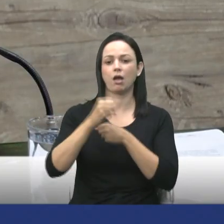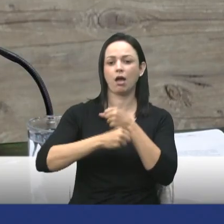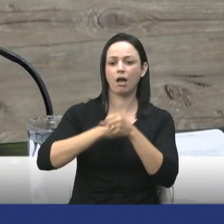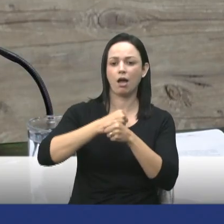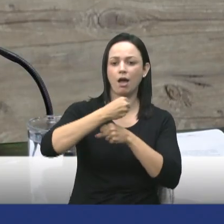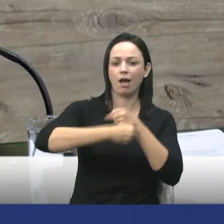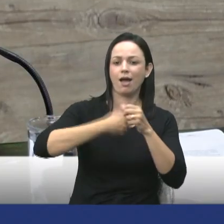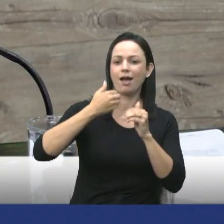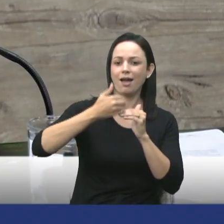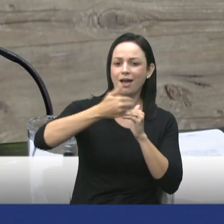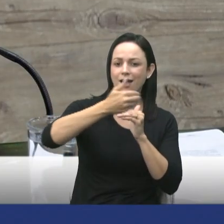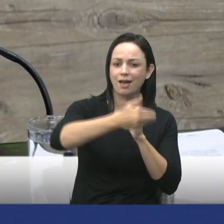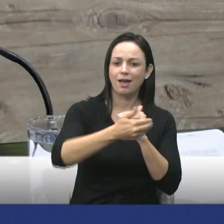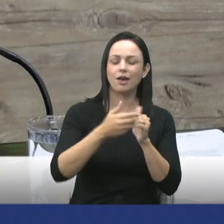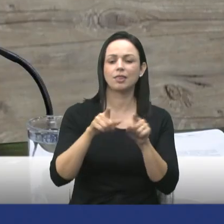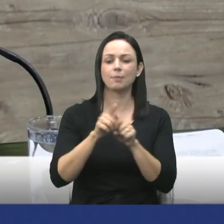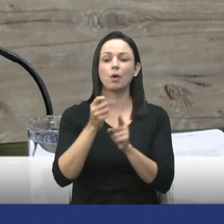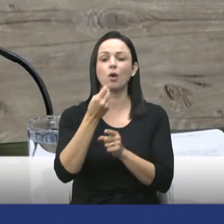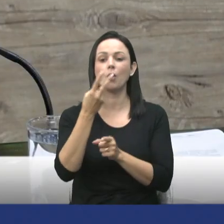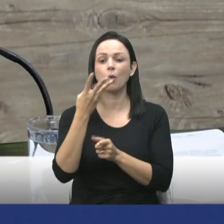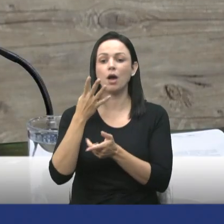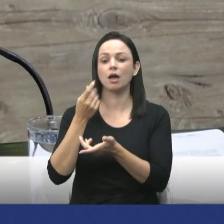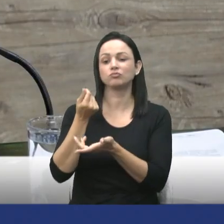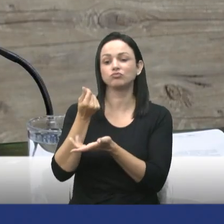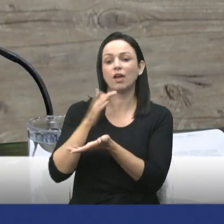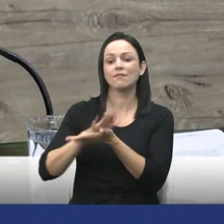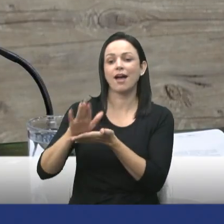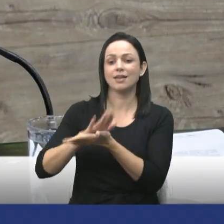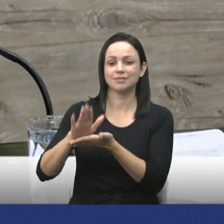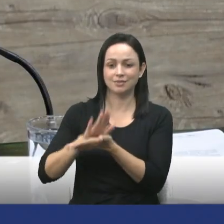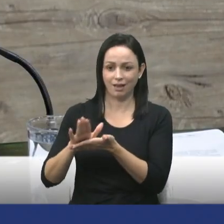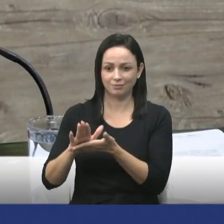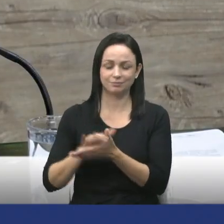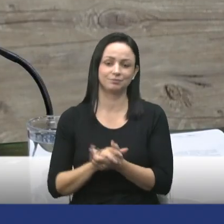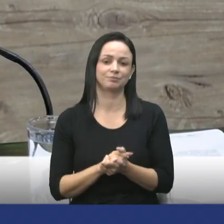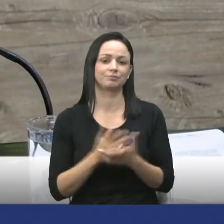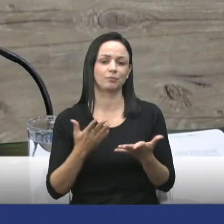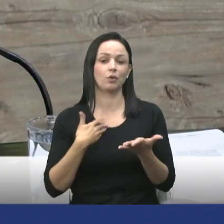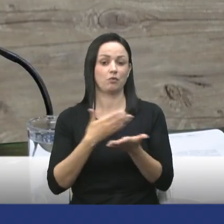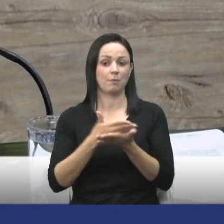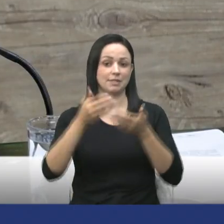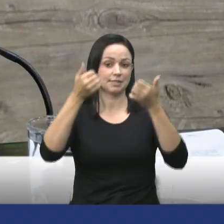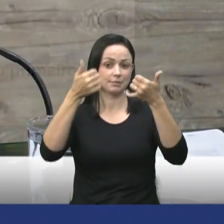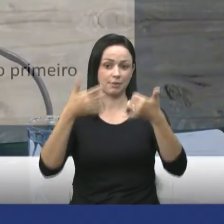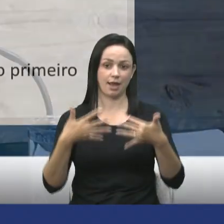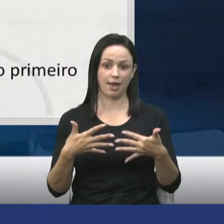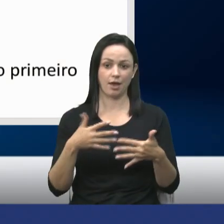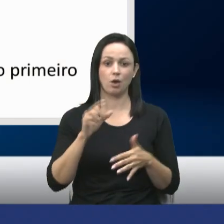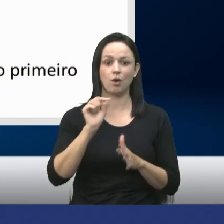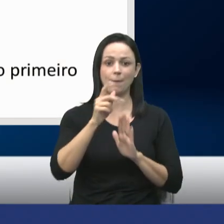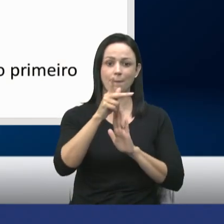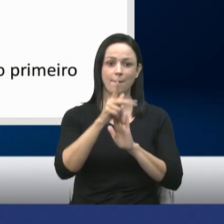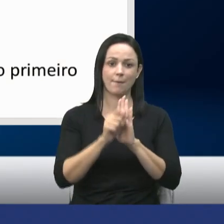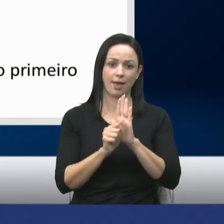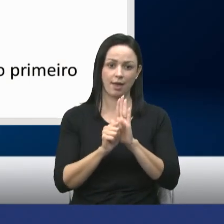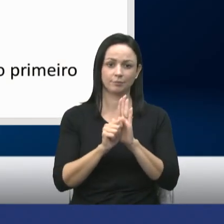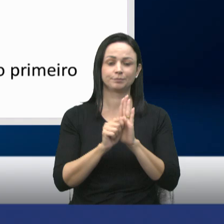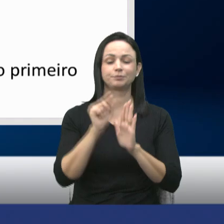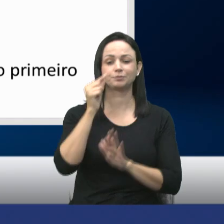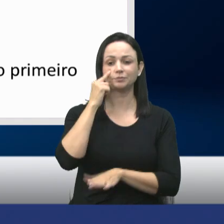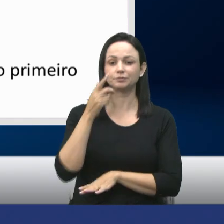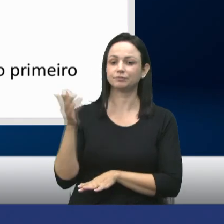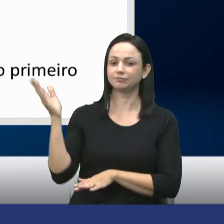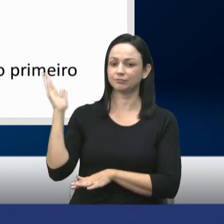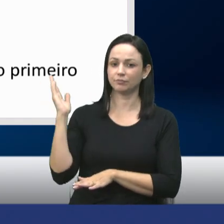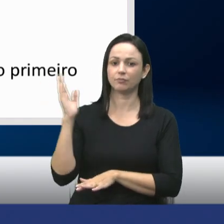prevendo gastar. E vamos começar então explicando para vocês o que é o PPA. O PPA é